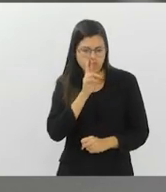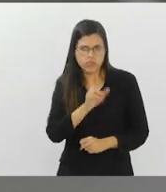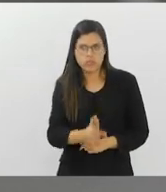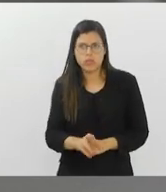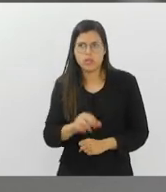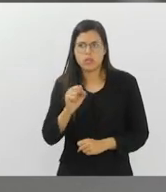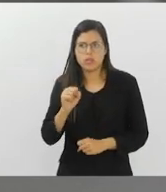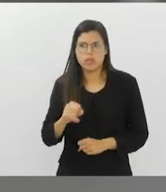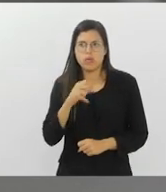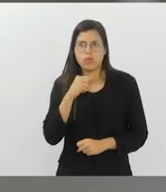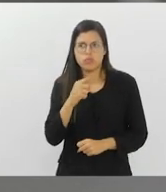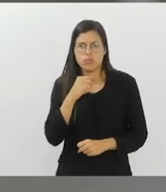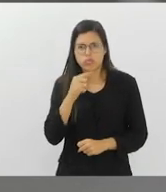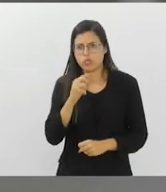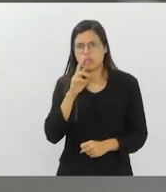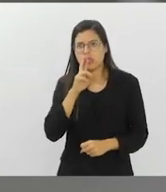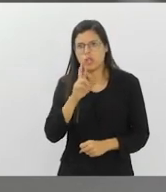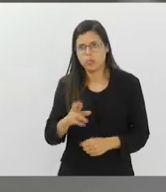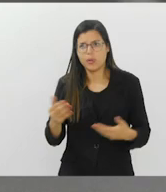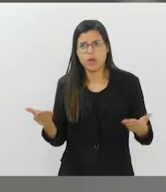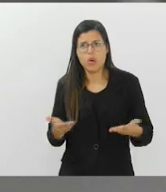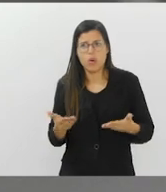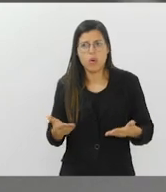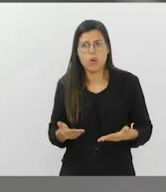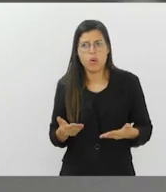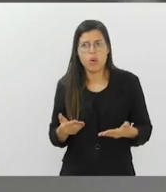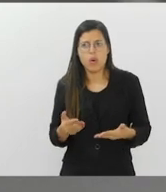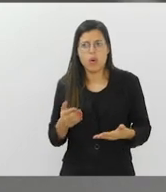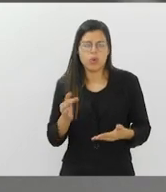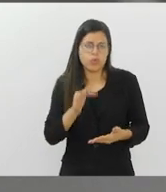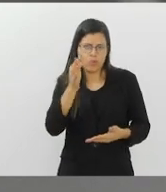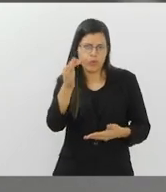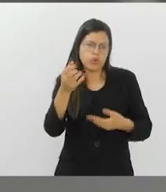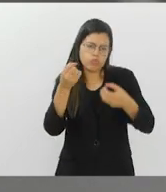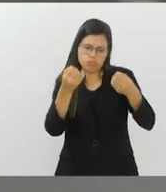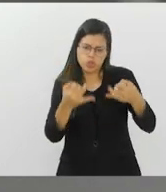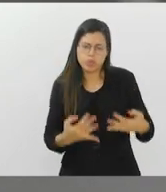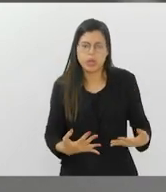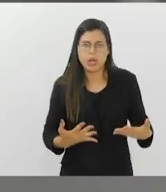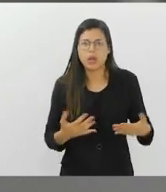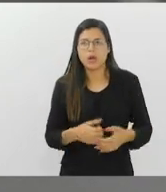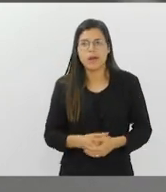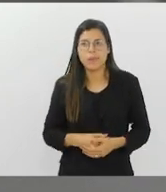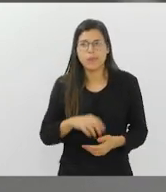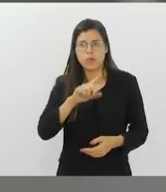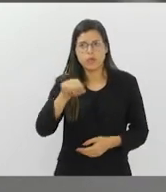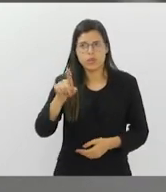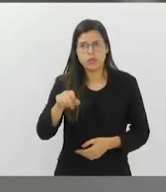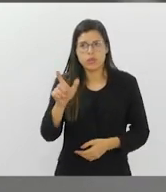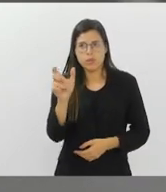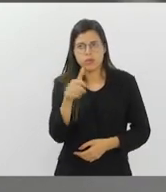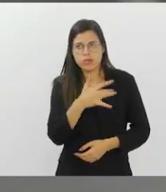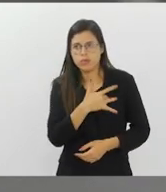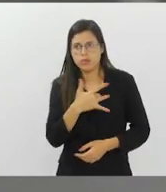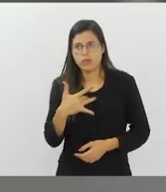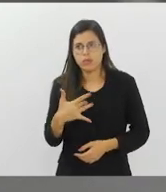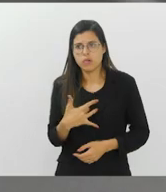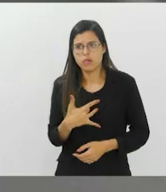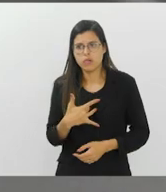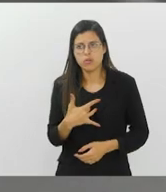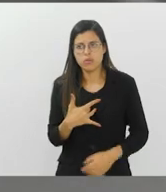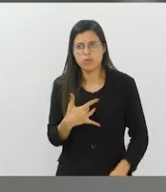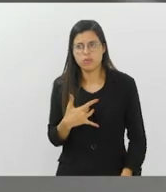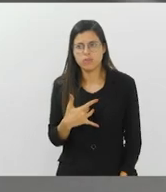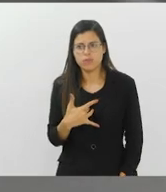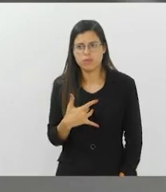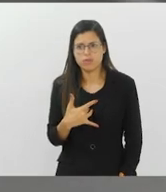agora, teremos o maior empenho em esclarecer oportunamente. Os cancelamentos de planos de saúde, fato